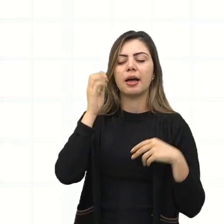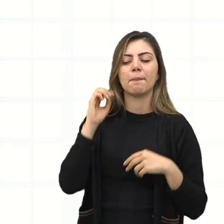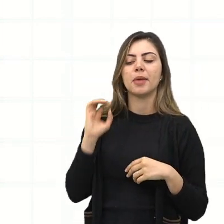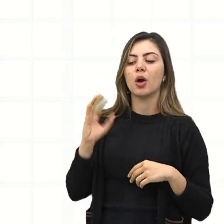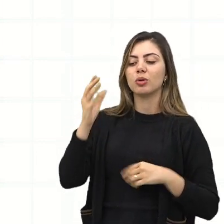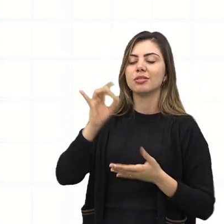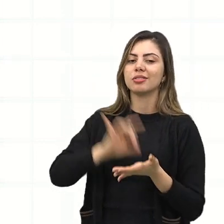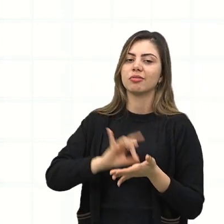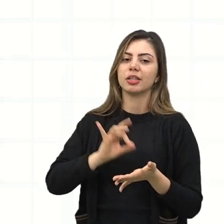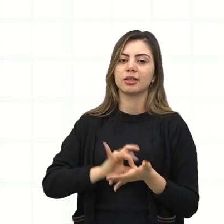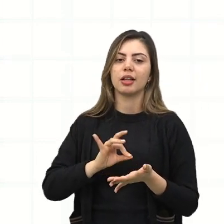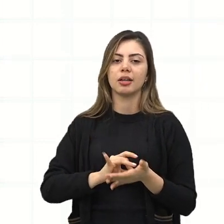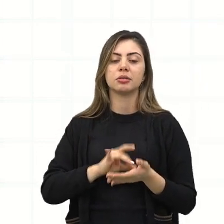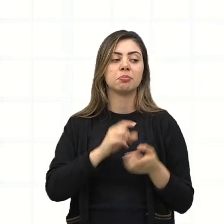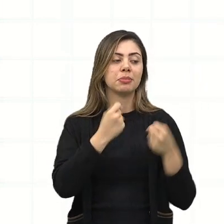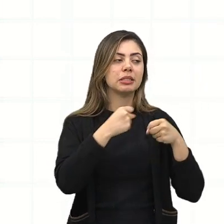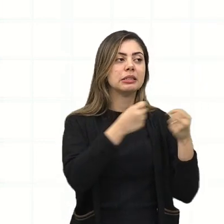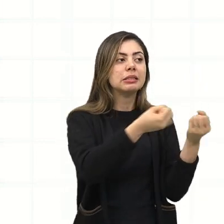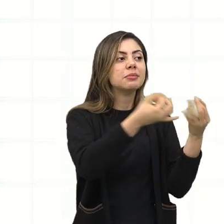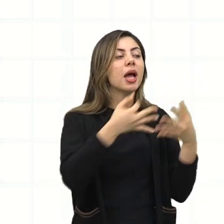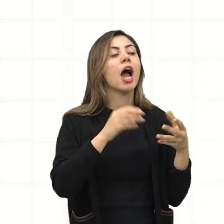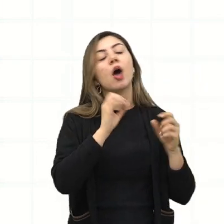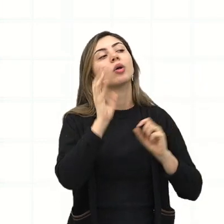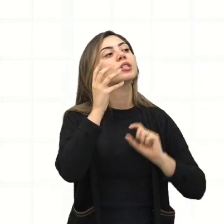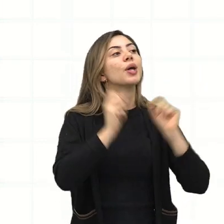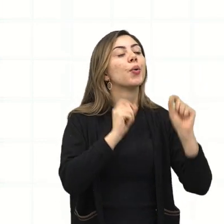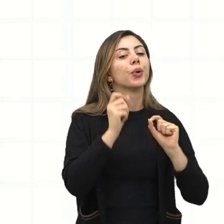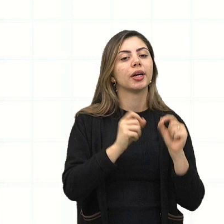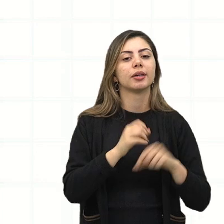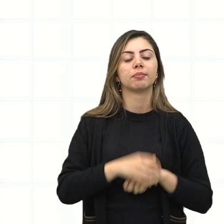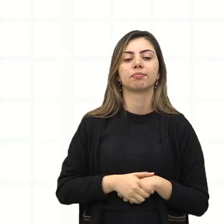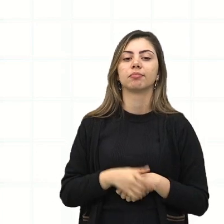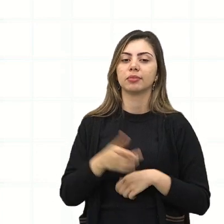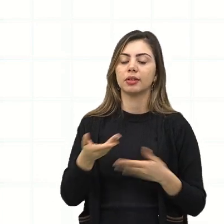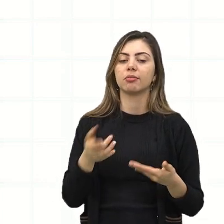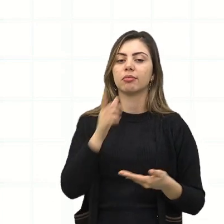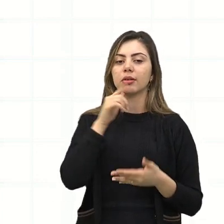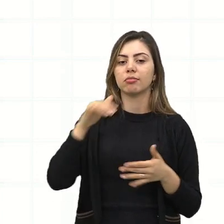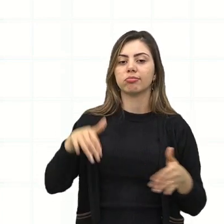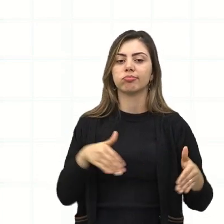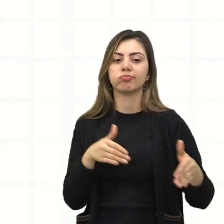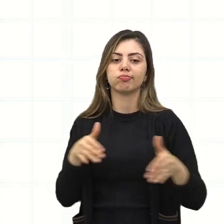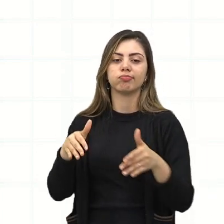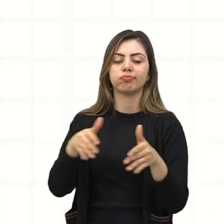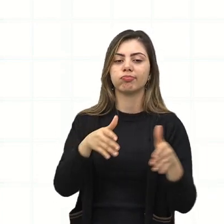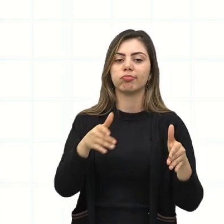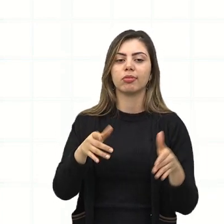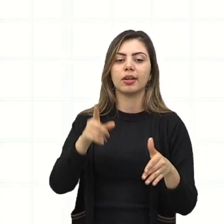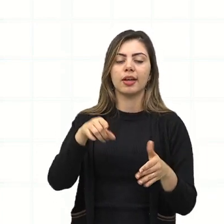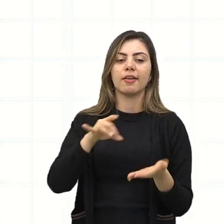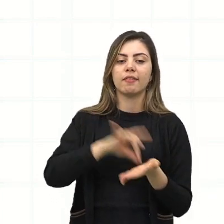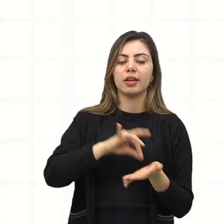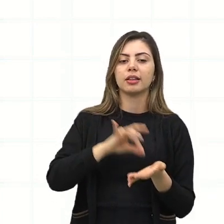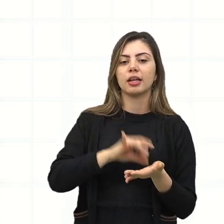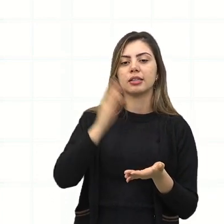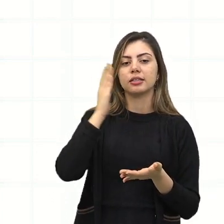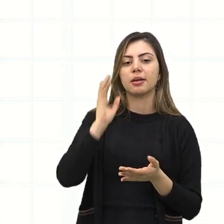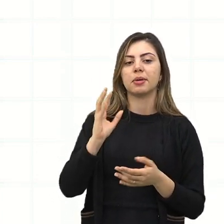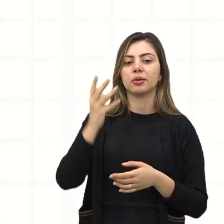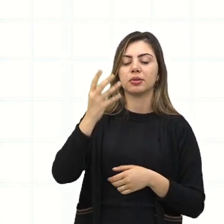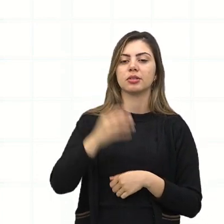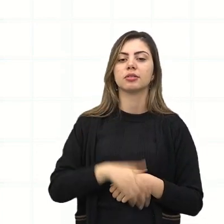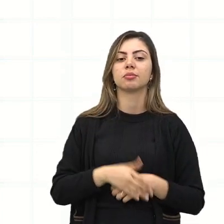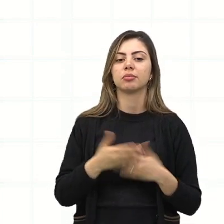Me conta o segredo perdido na curva do rio. Amazonas, guerreira herdeira do Muiraquitã. Então aqui a referência